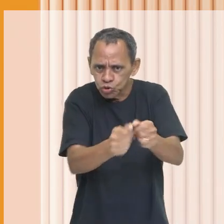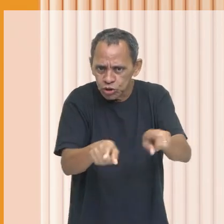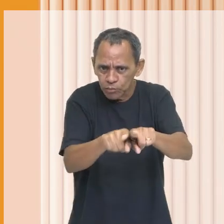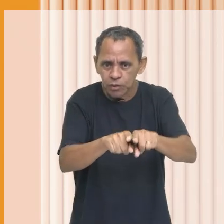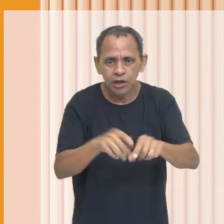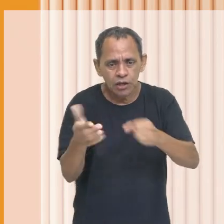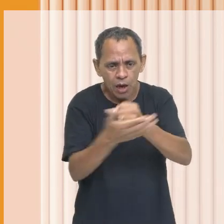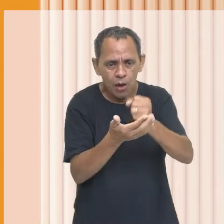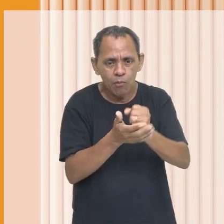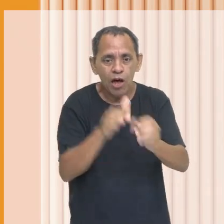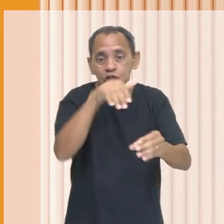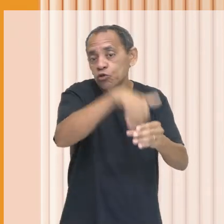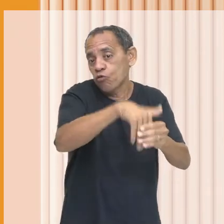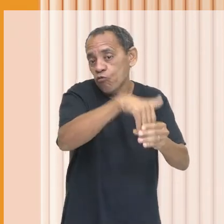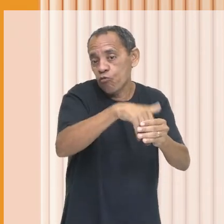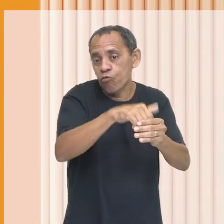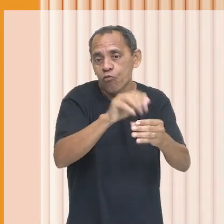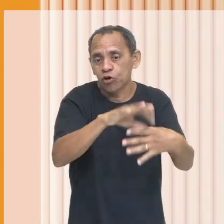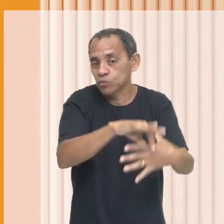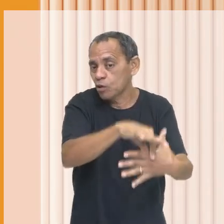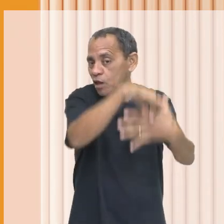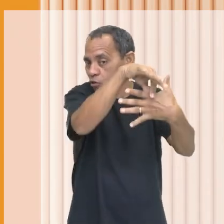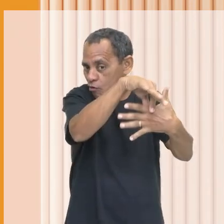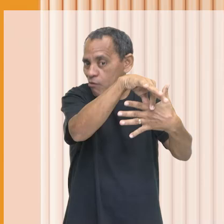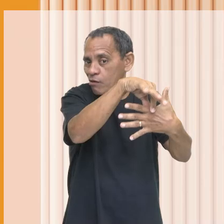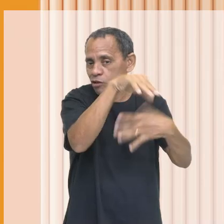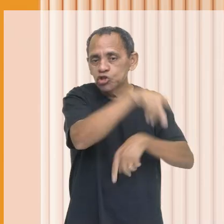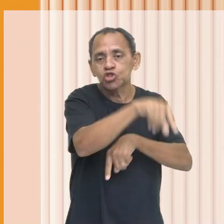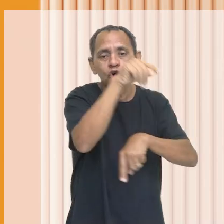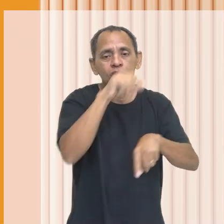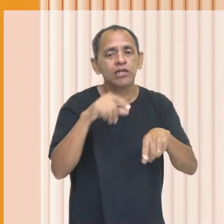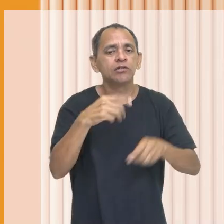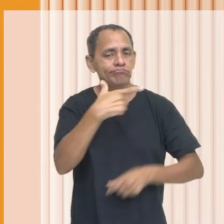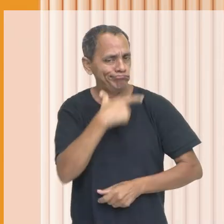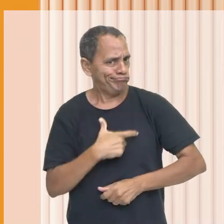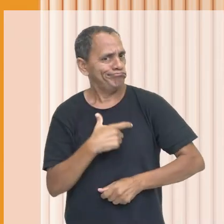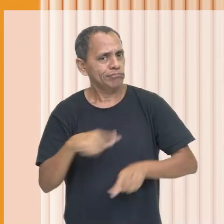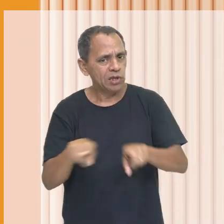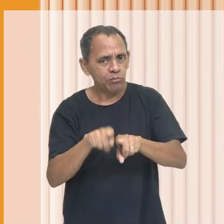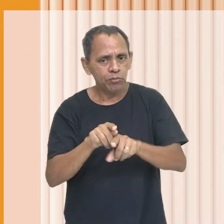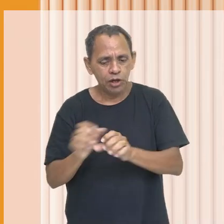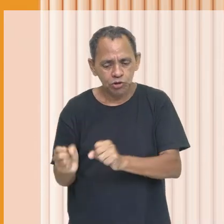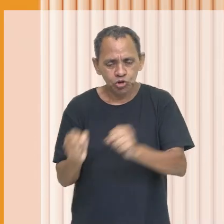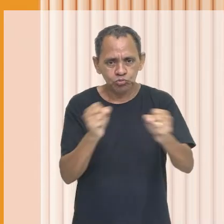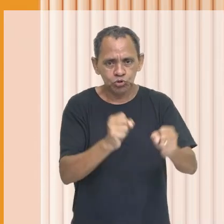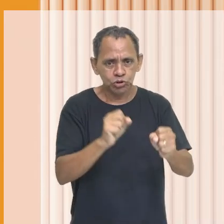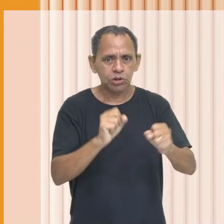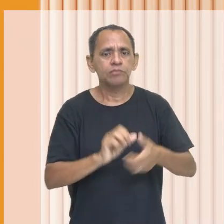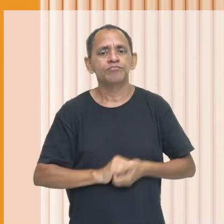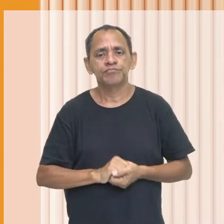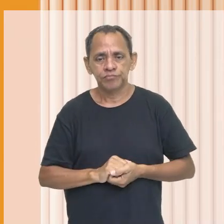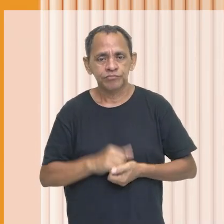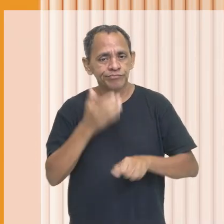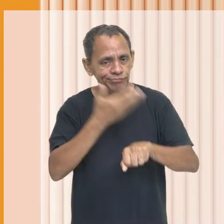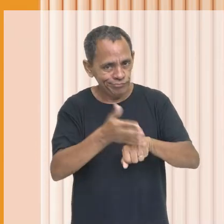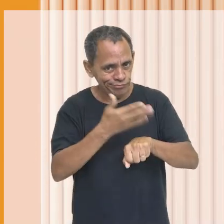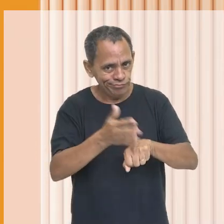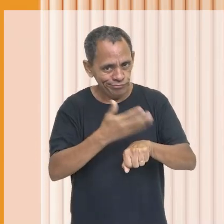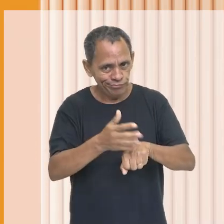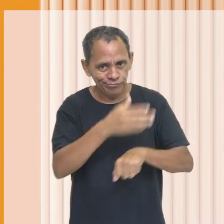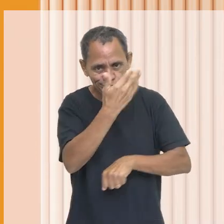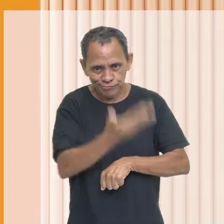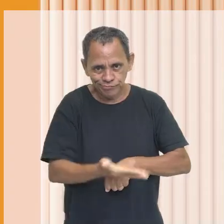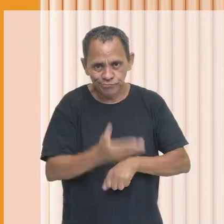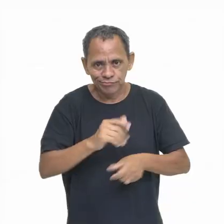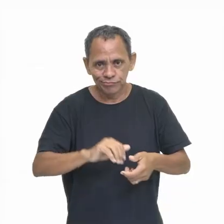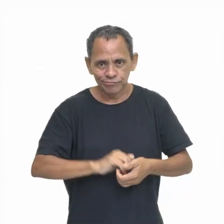no poder e perpetuando as desigualdades, perpetuando quem está no poder com as mesmas práticas clientelistas.